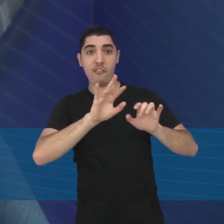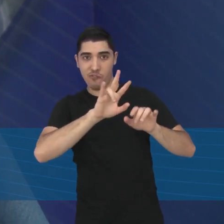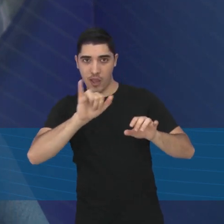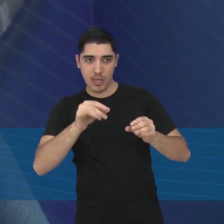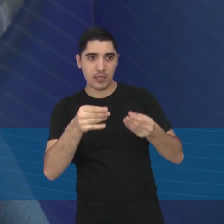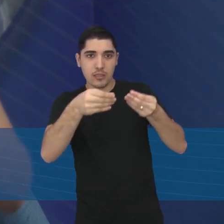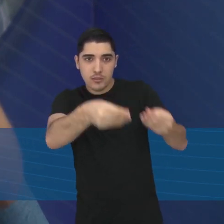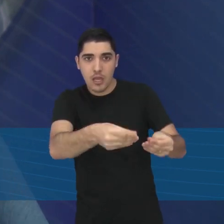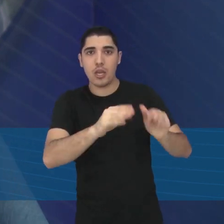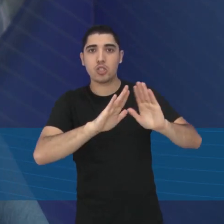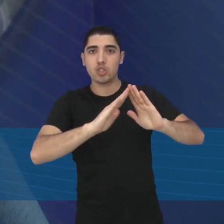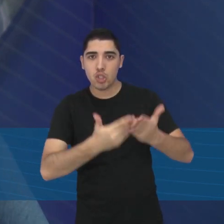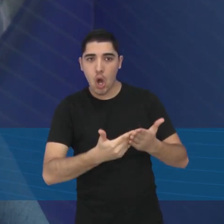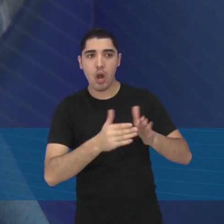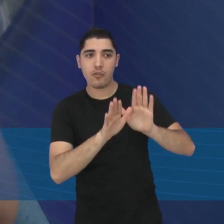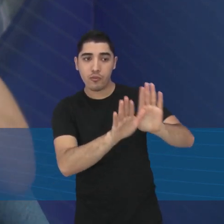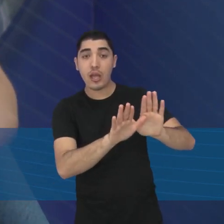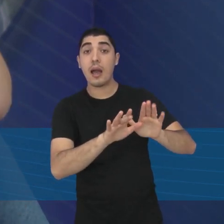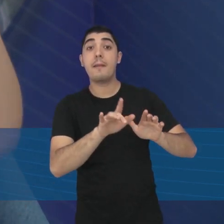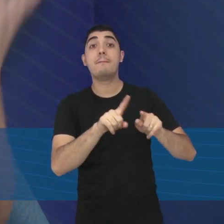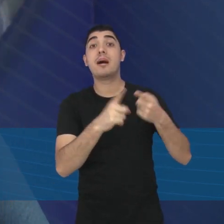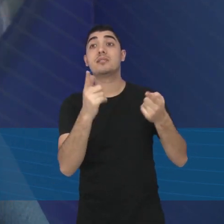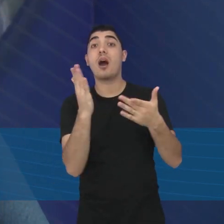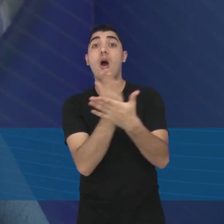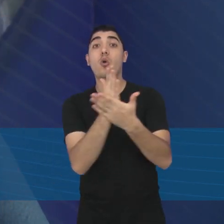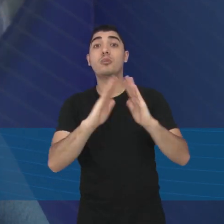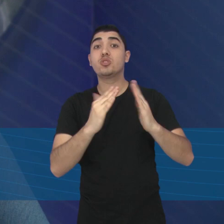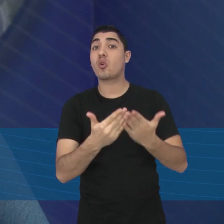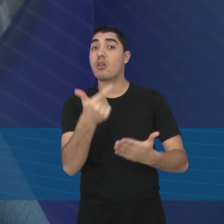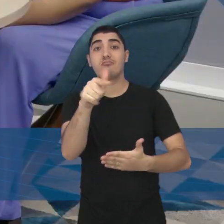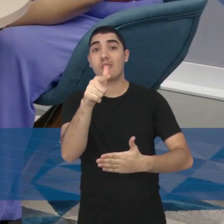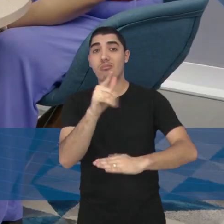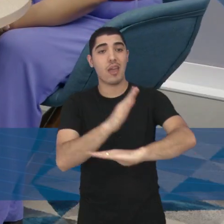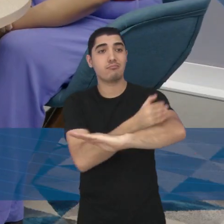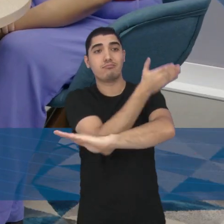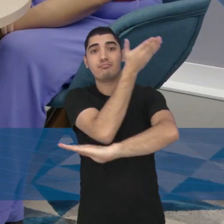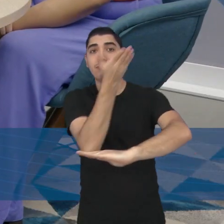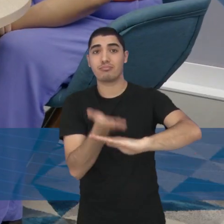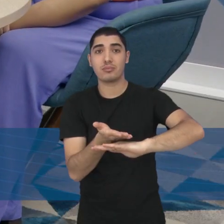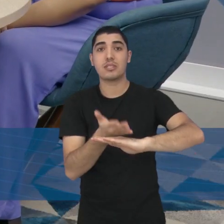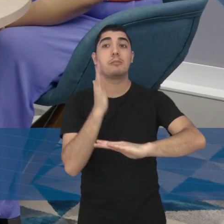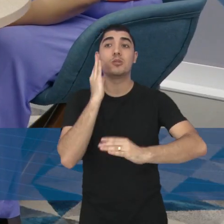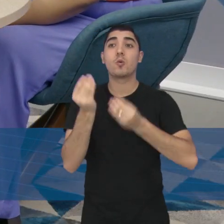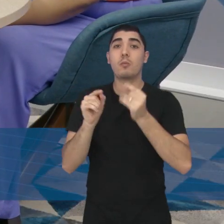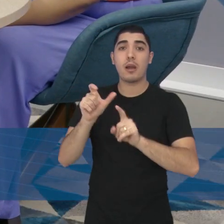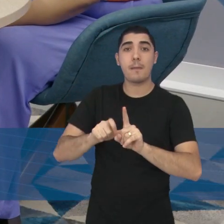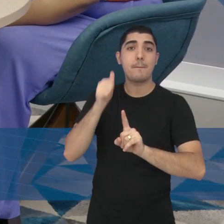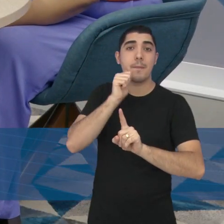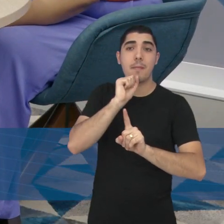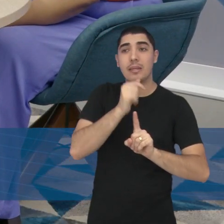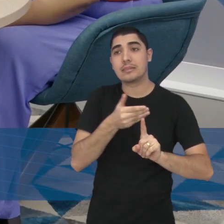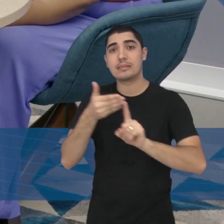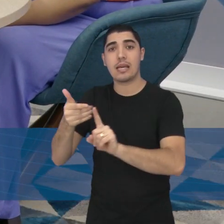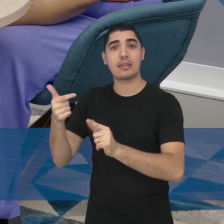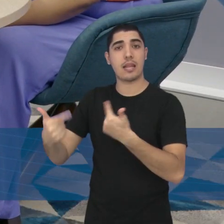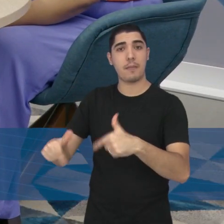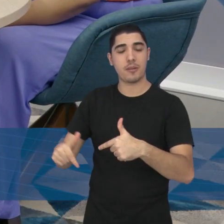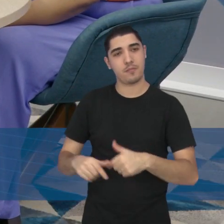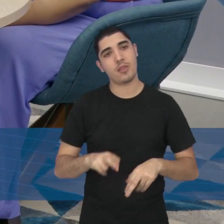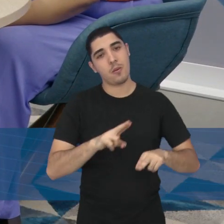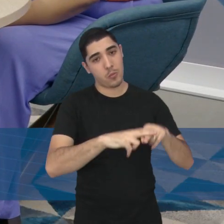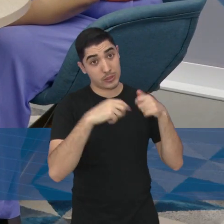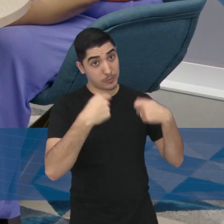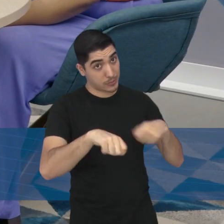mas, né, não tem período integral, enfim, são muitas as variáveis, né? Sim. Por isso é importante pensar em planejar, porque quando